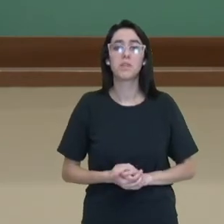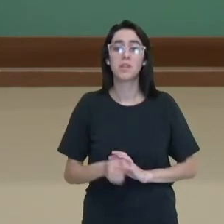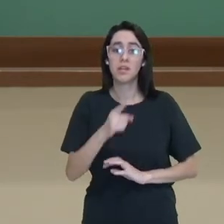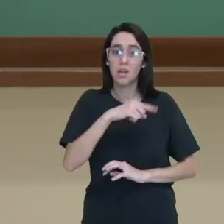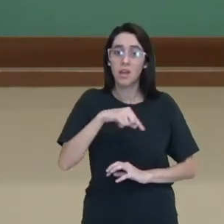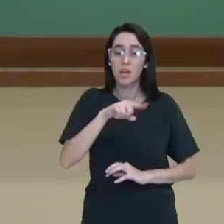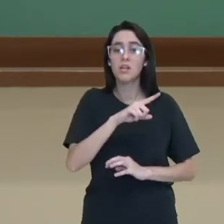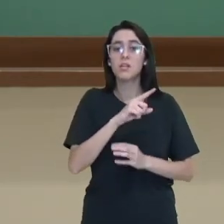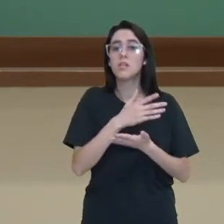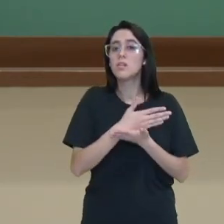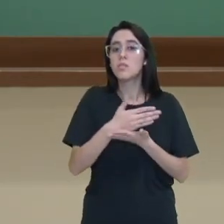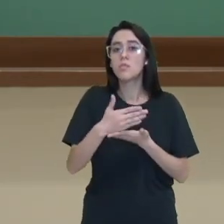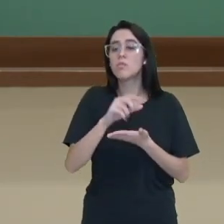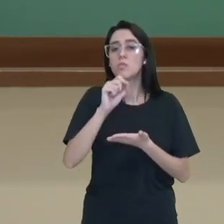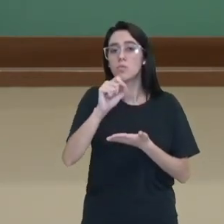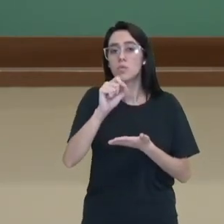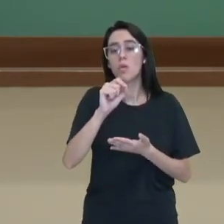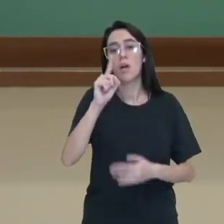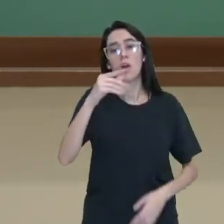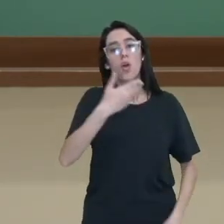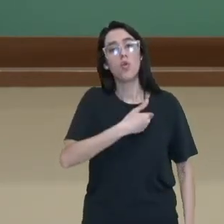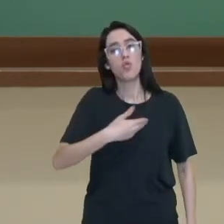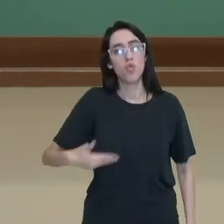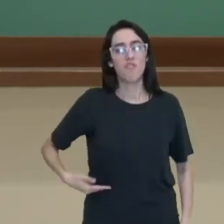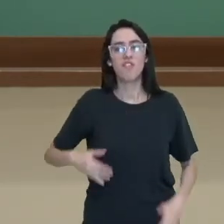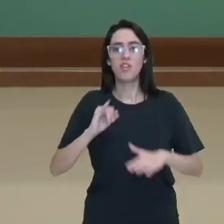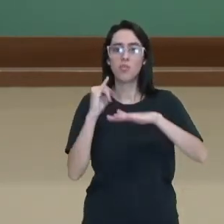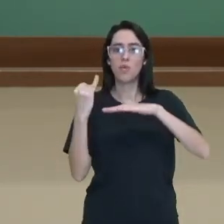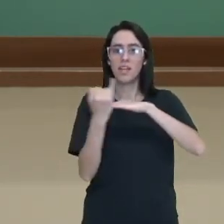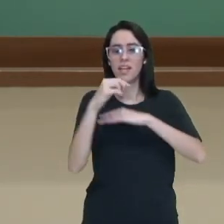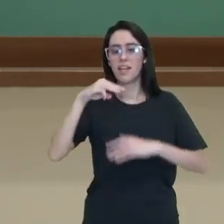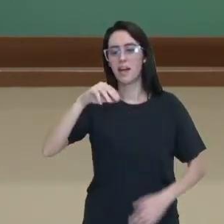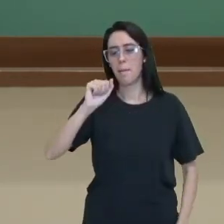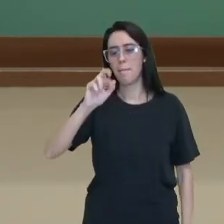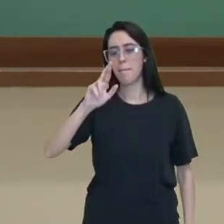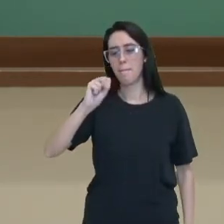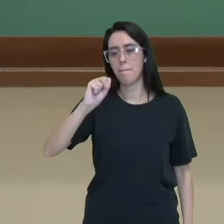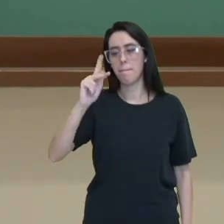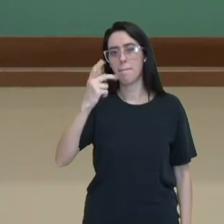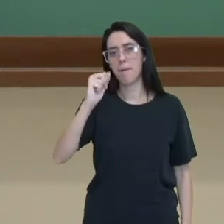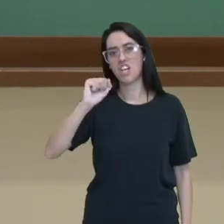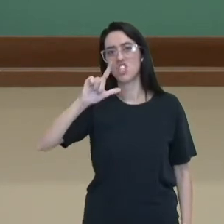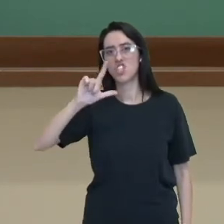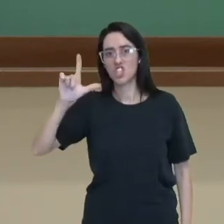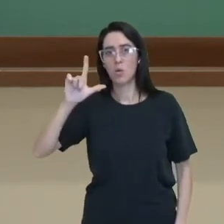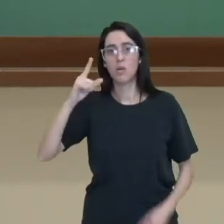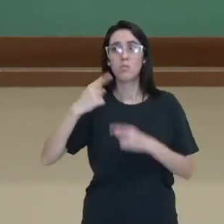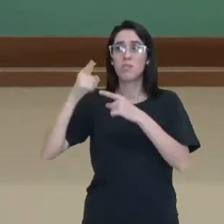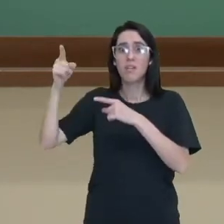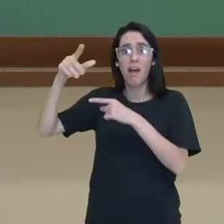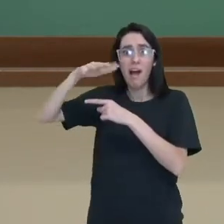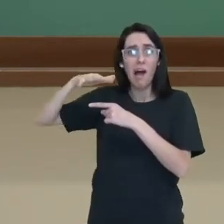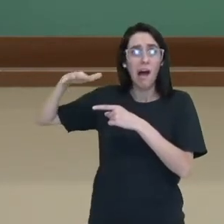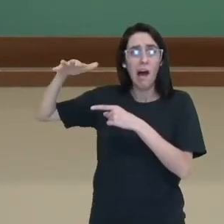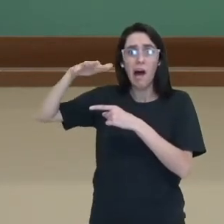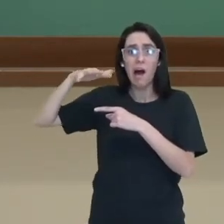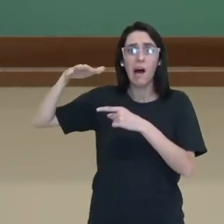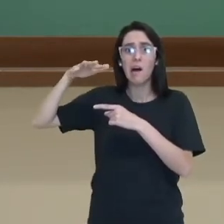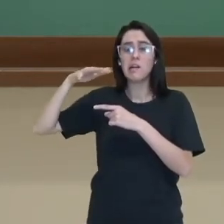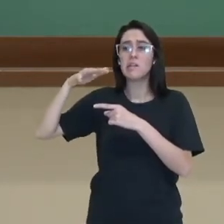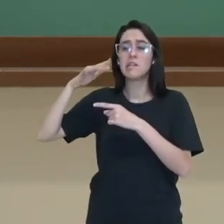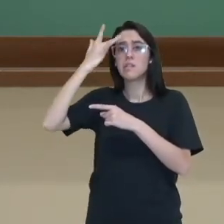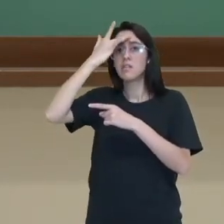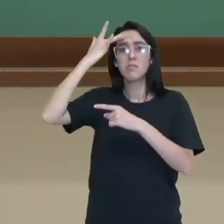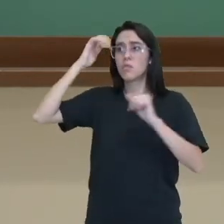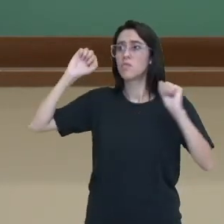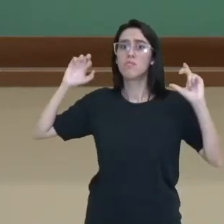movidas principalmente pelo governo das Ilhas Marshall. Eles tendo uma área do país deles completamente inóspita, que eles